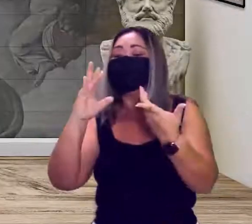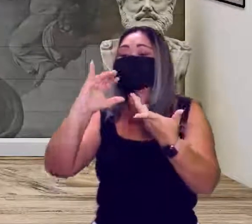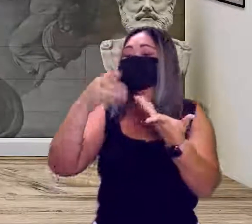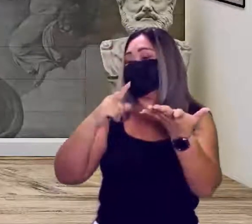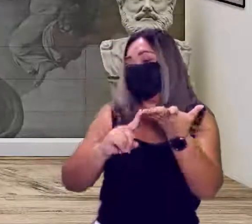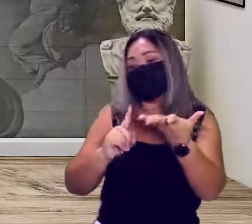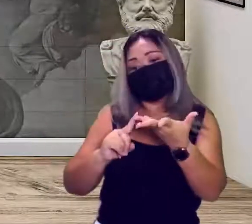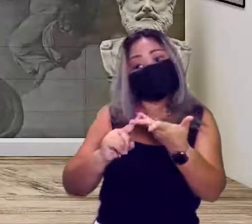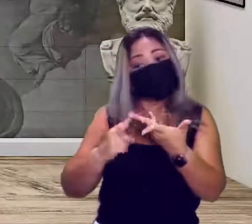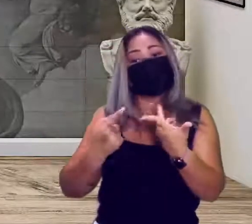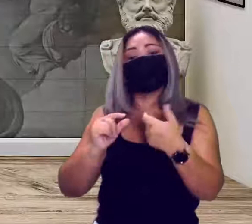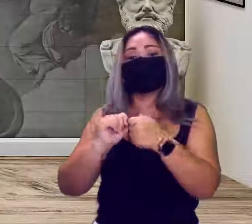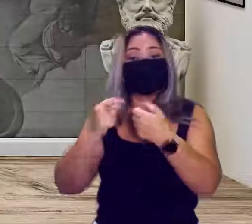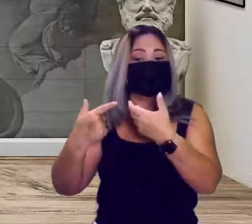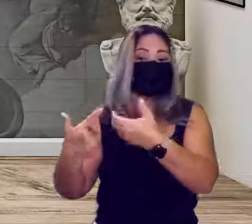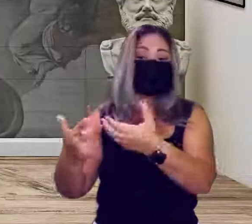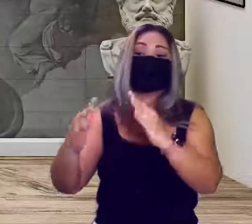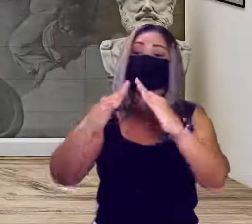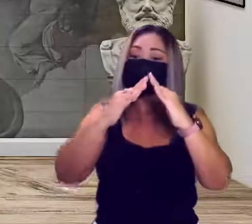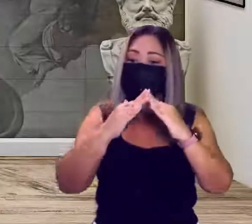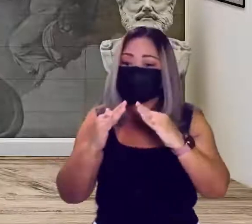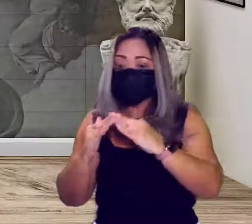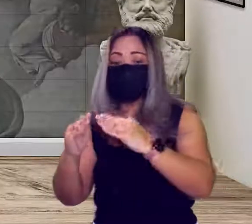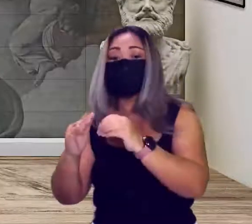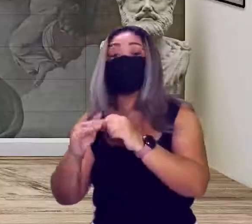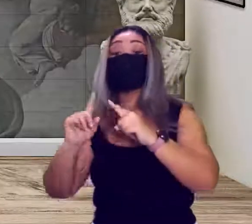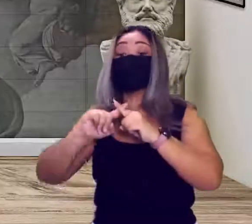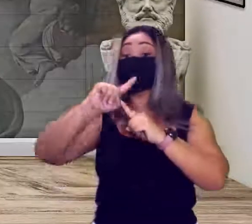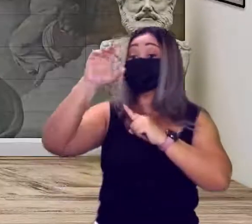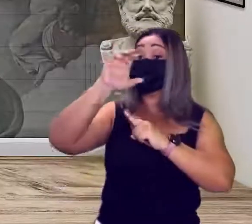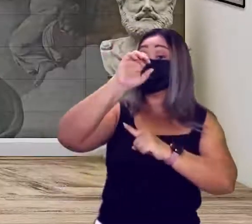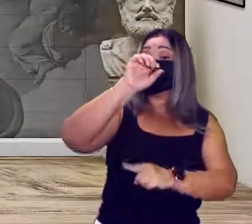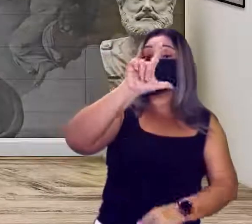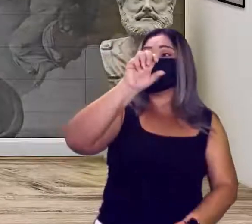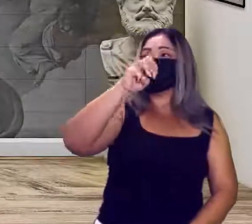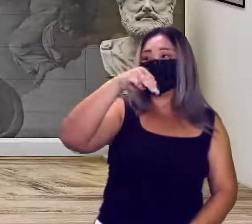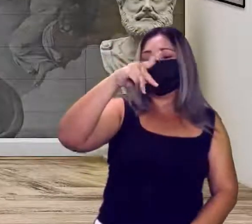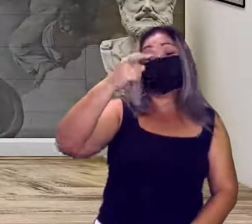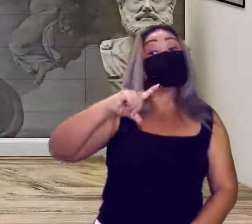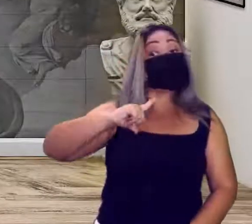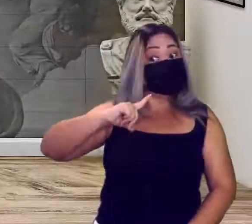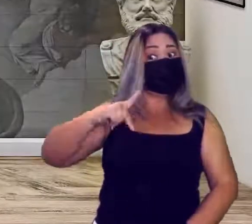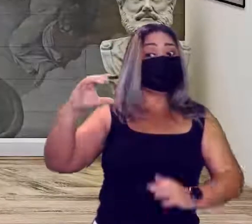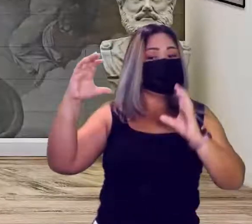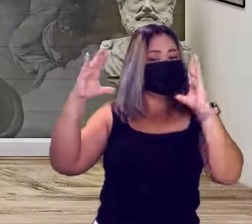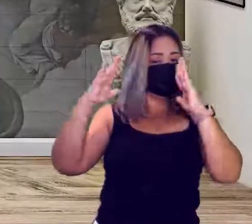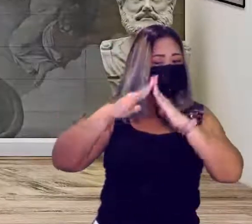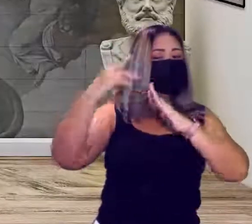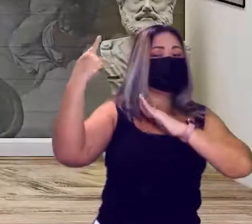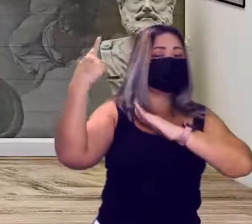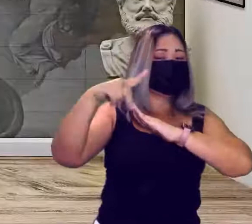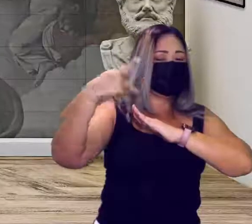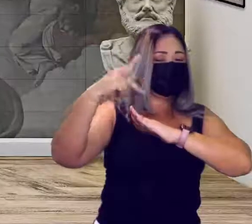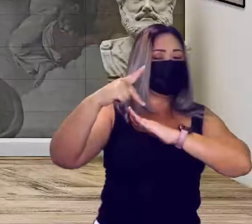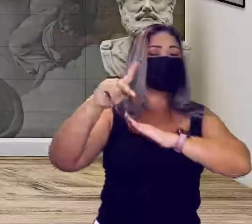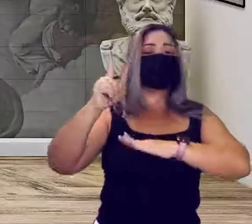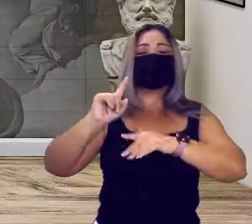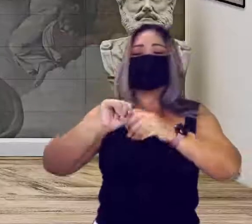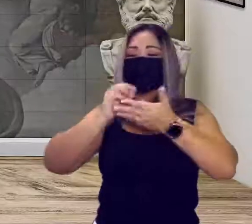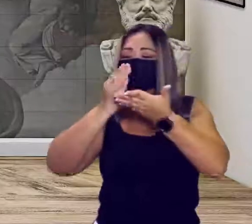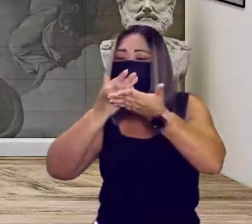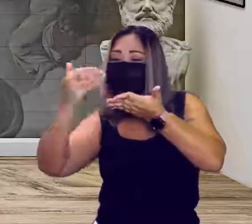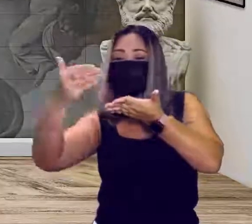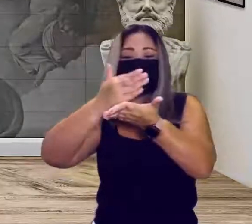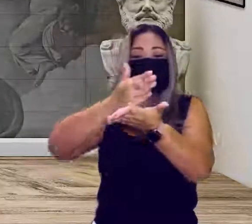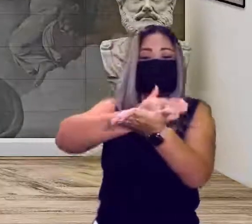etc. Humanos, né? Vocês têm as suas casas. Mas lá não, eles tinham também as casas deles, né? Vamos lá ver um pouquinho sobre a divisão